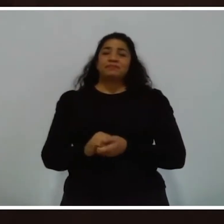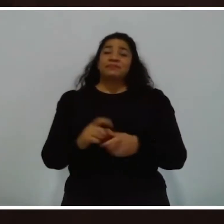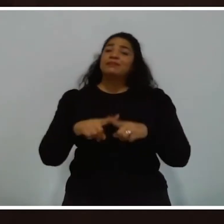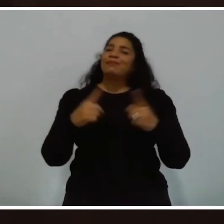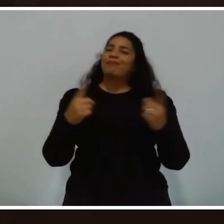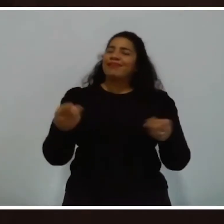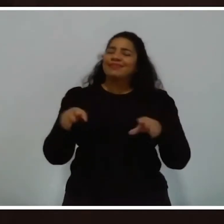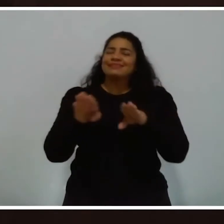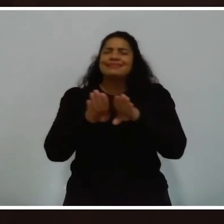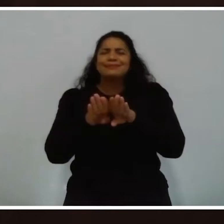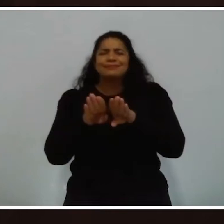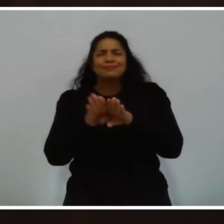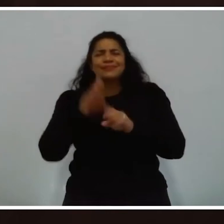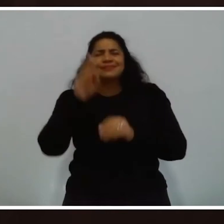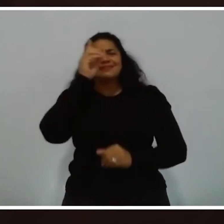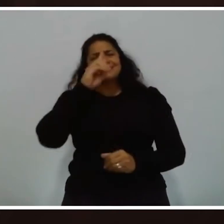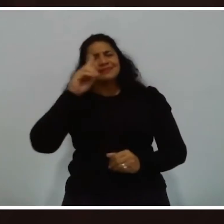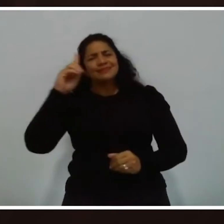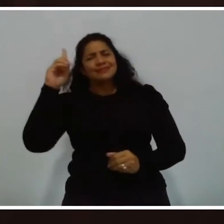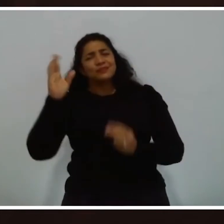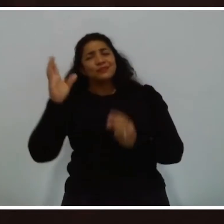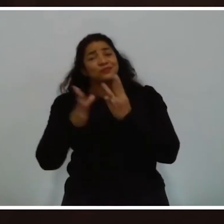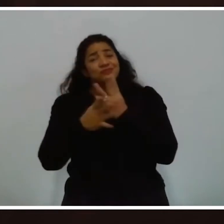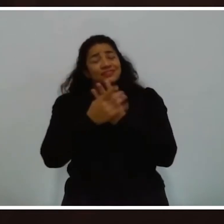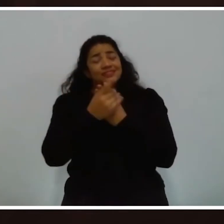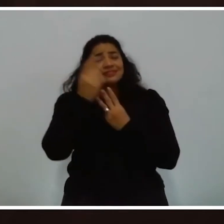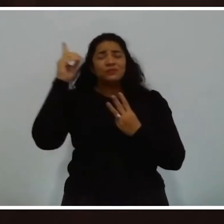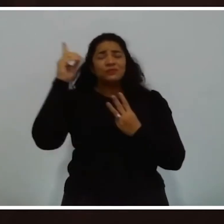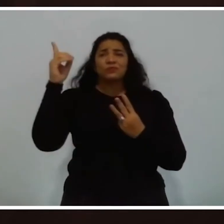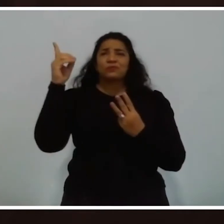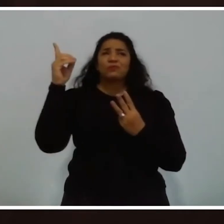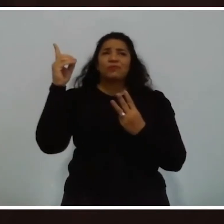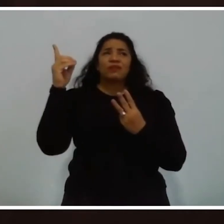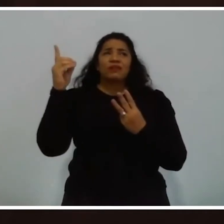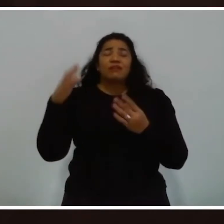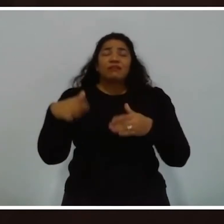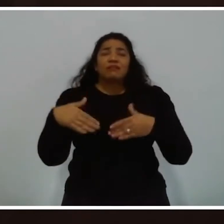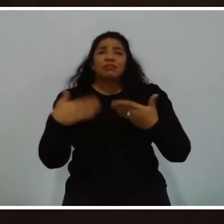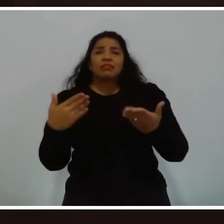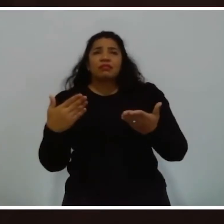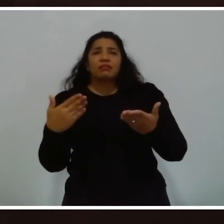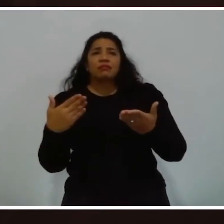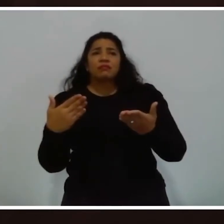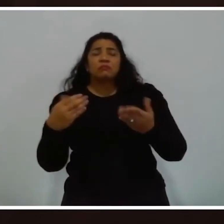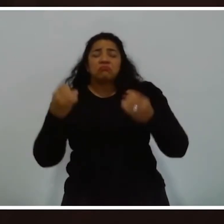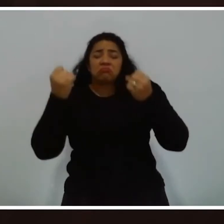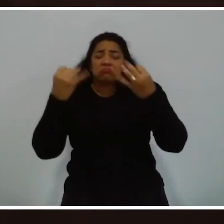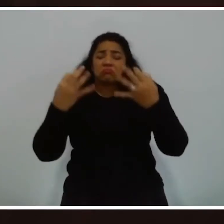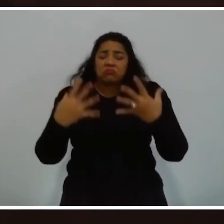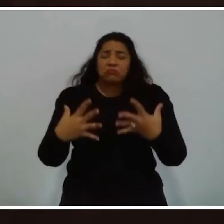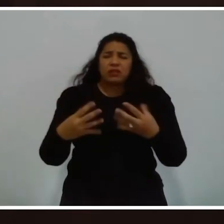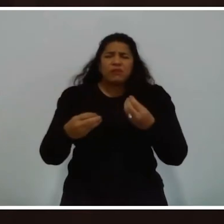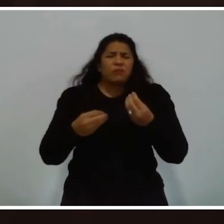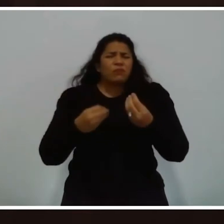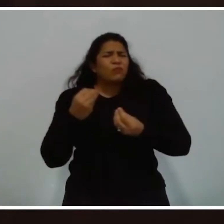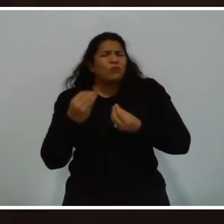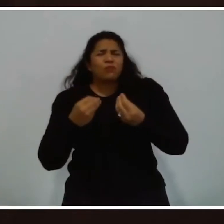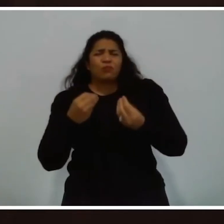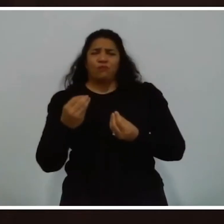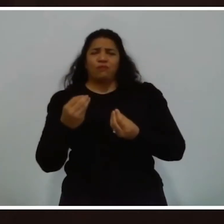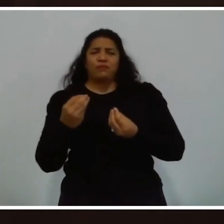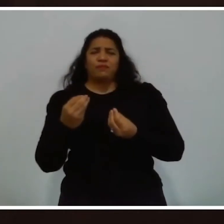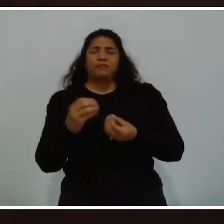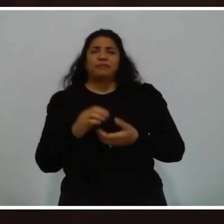triuno. Como explica isso? Tem uns 3 aspectos, como eu chamo isso,